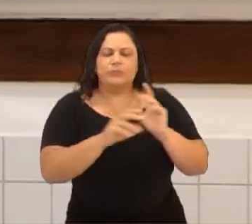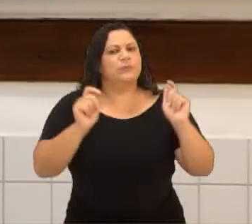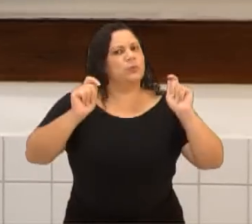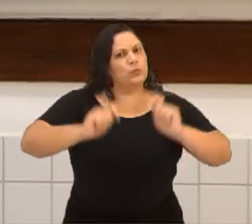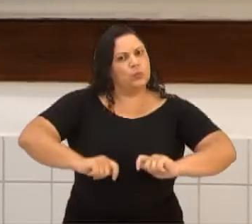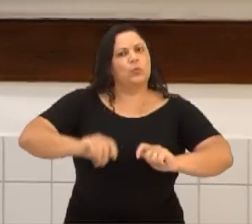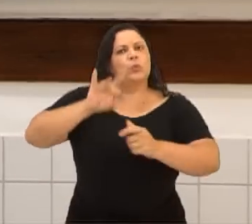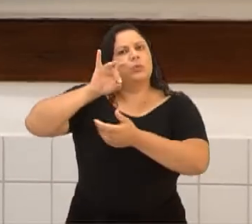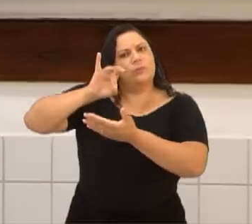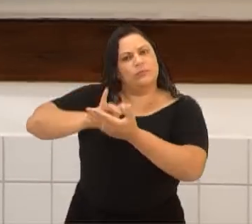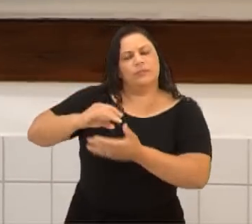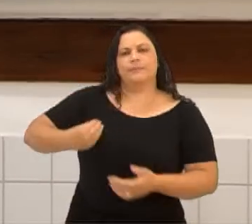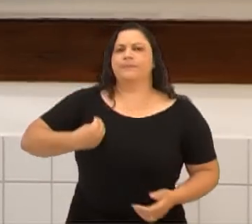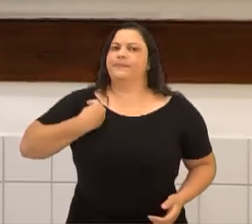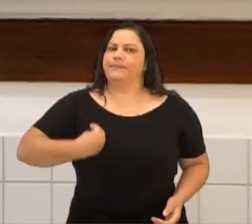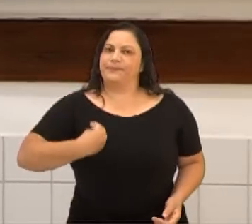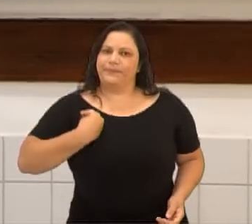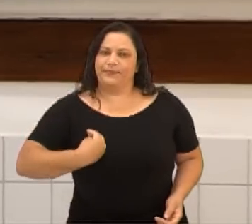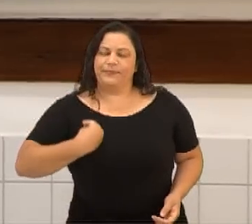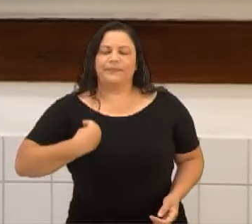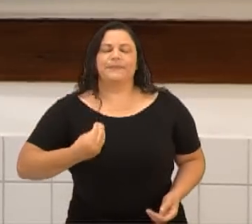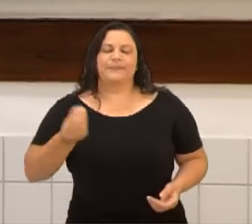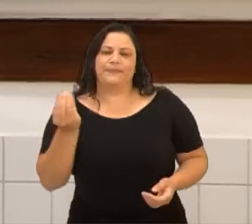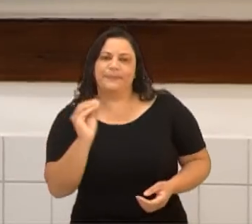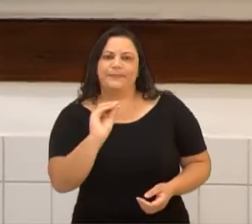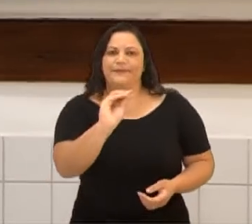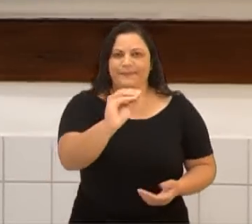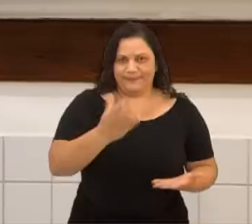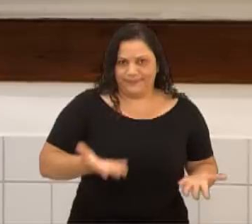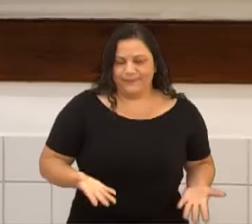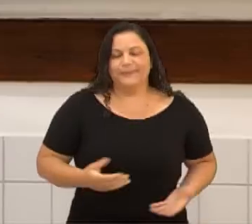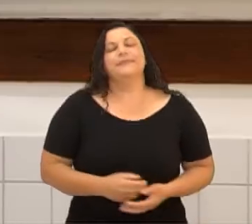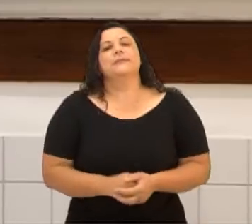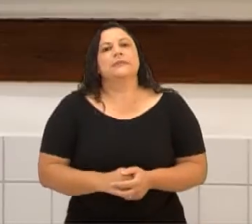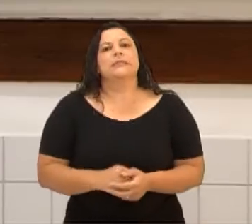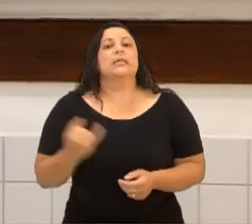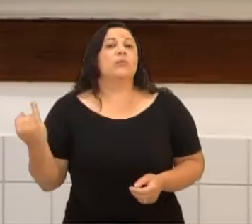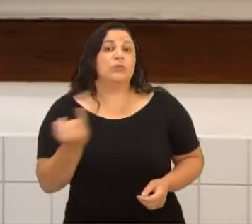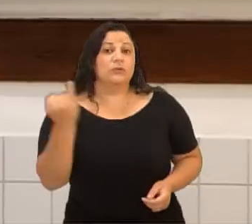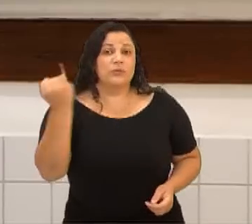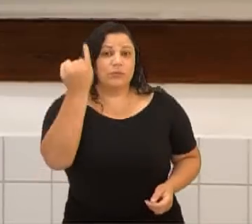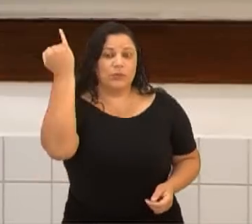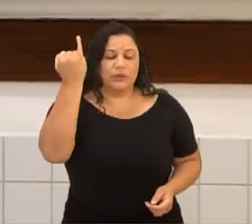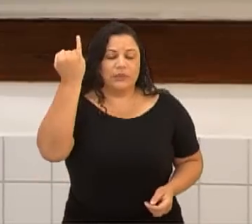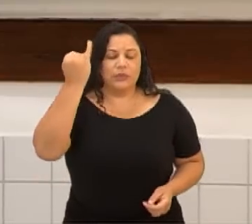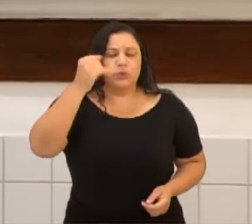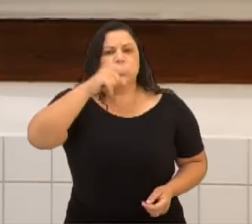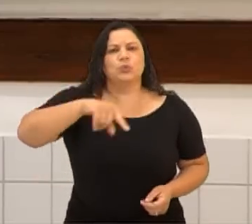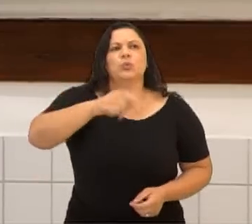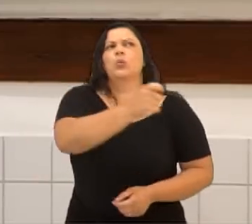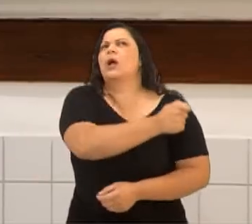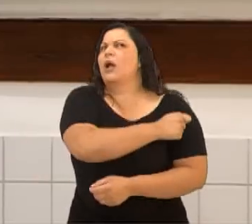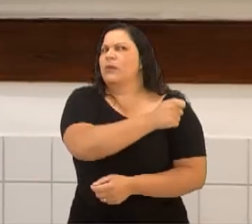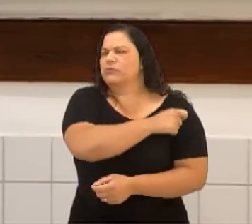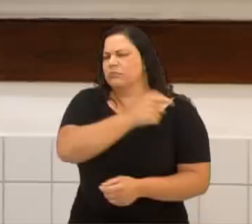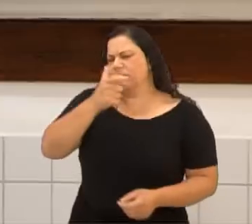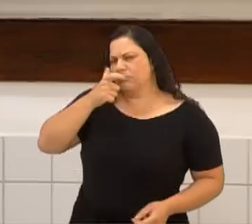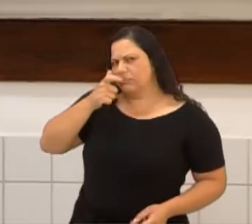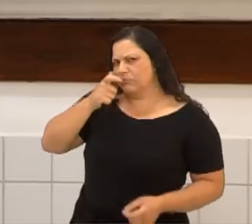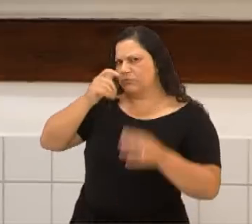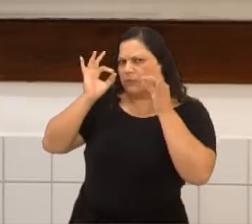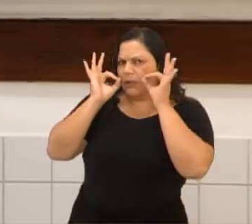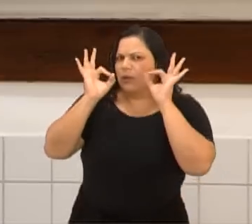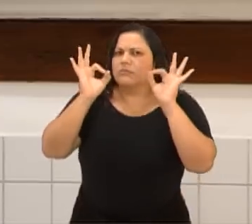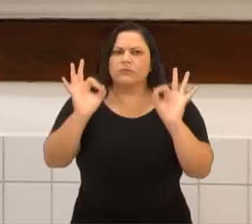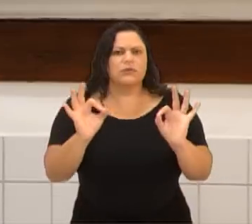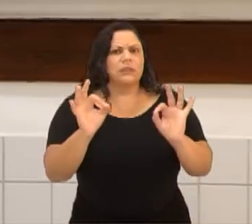conseguem garantir a presença de vocês. E uma coisa muito importante também, aquele aluno que está aí me assistindo pela TV, mas que